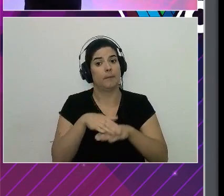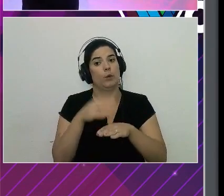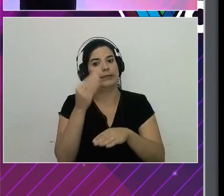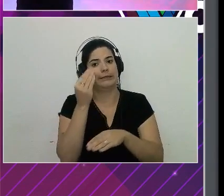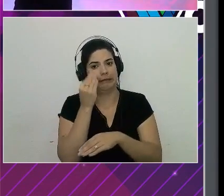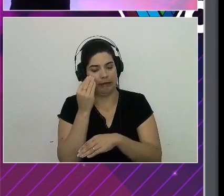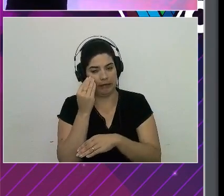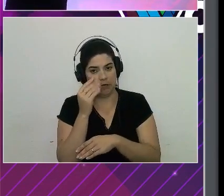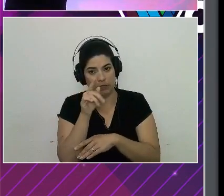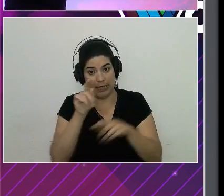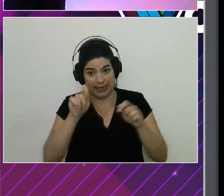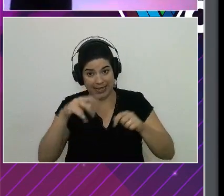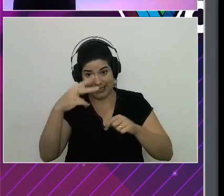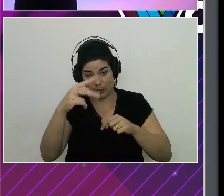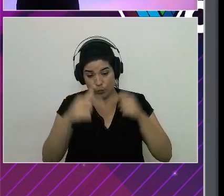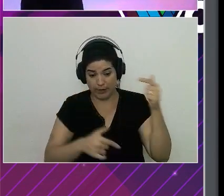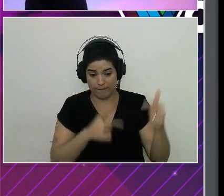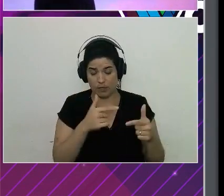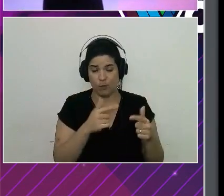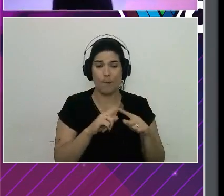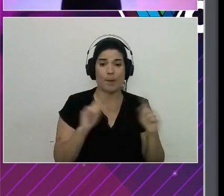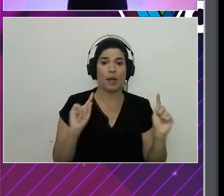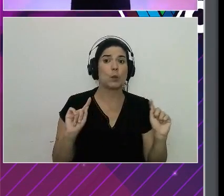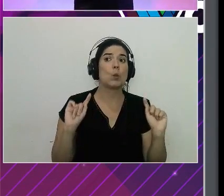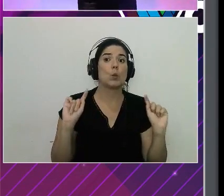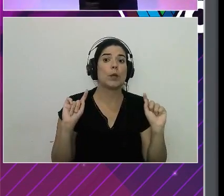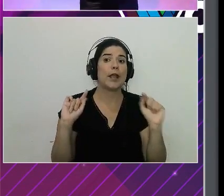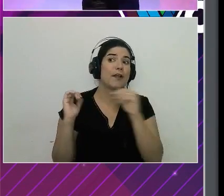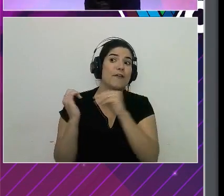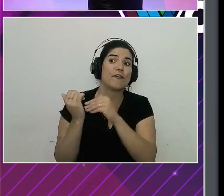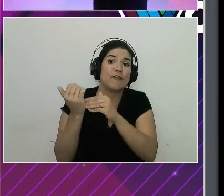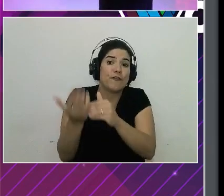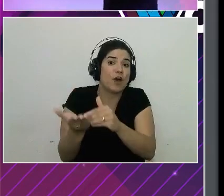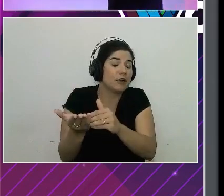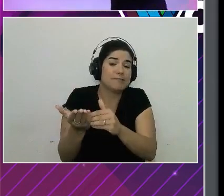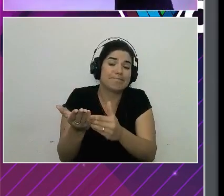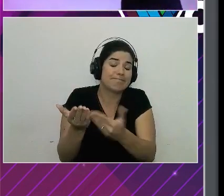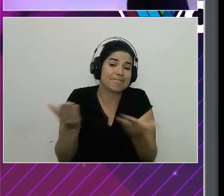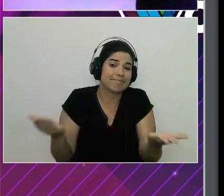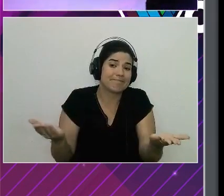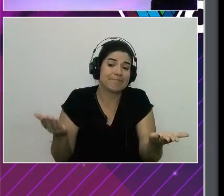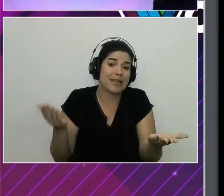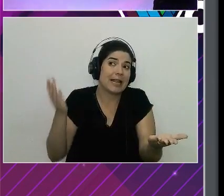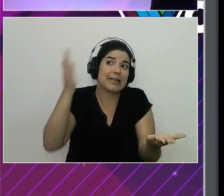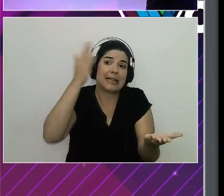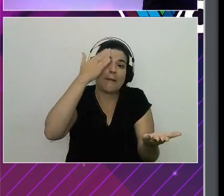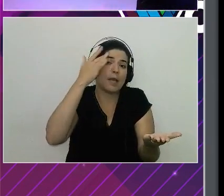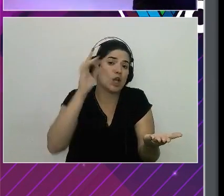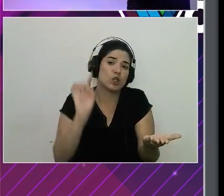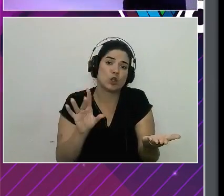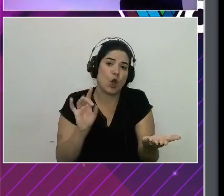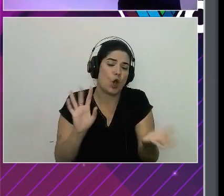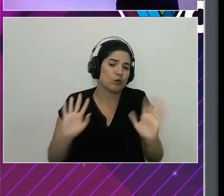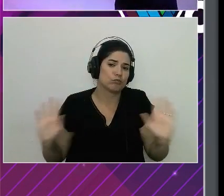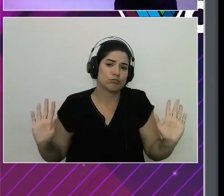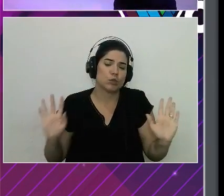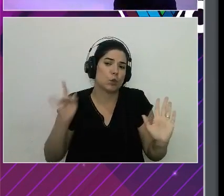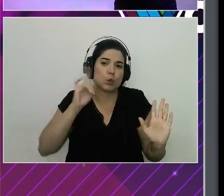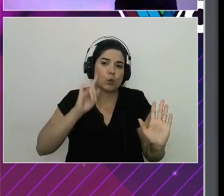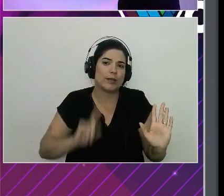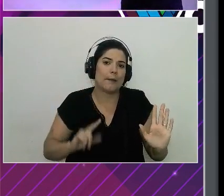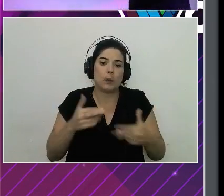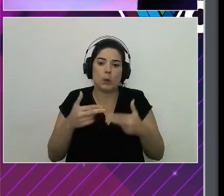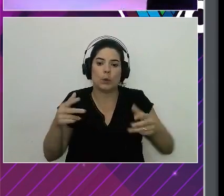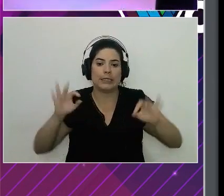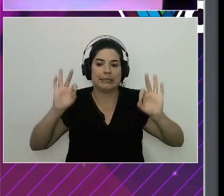do seu serviço, mas o que está acontecendo por fora, você só consegue ter uma ideia, você só consegue testar esperando algumas coisas.